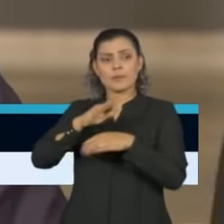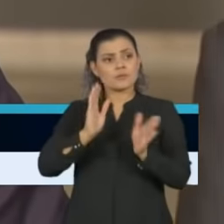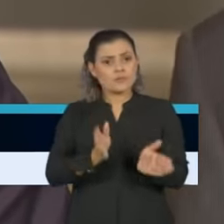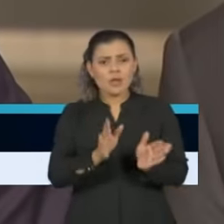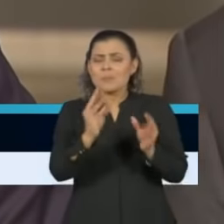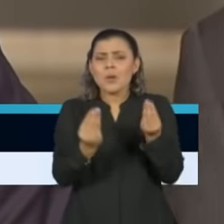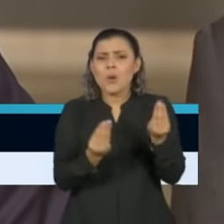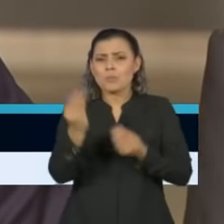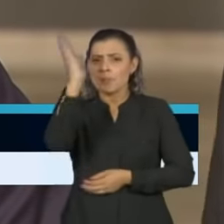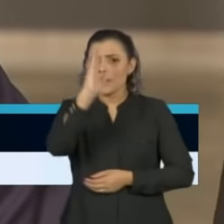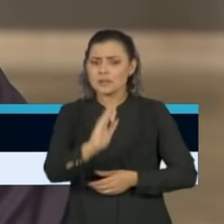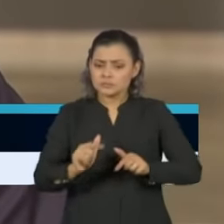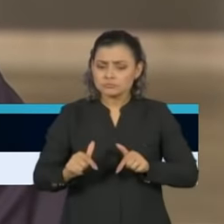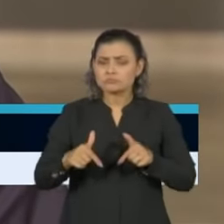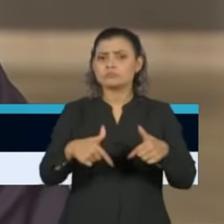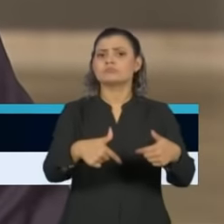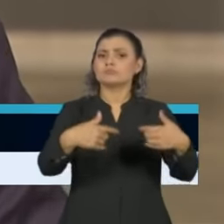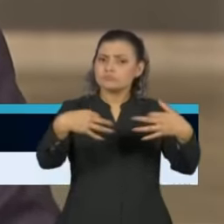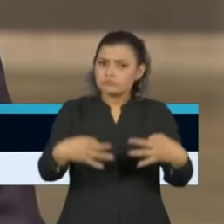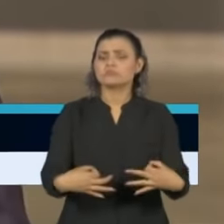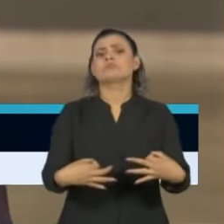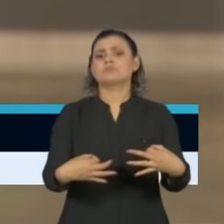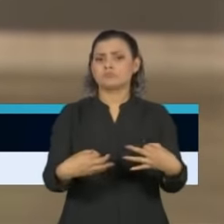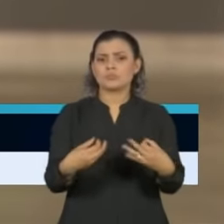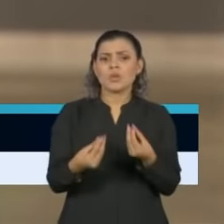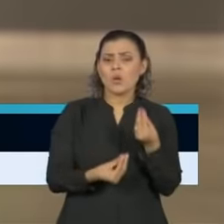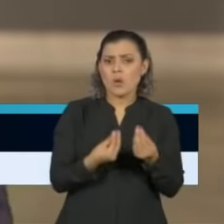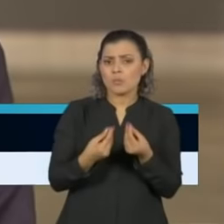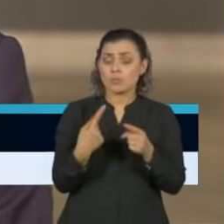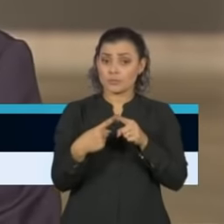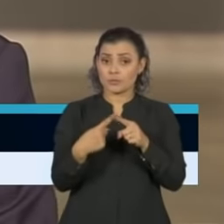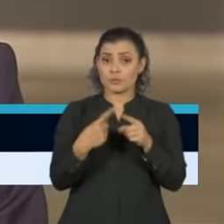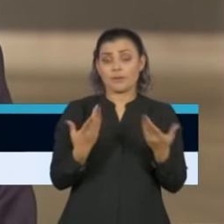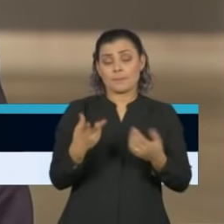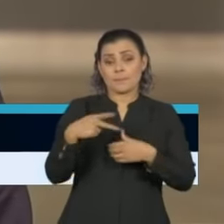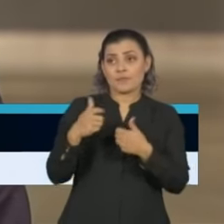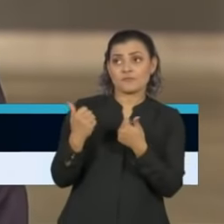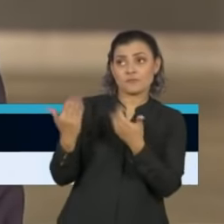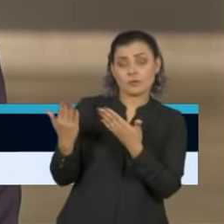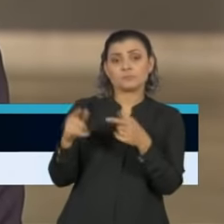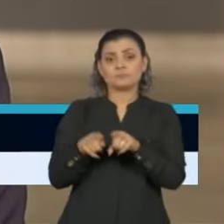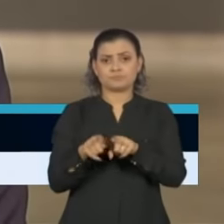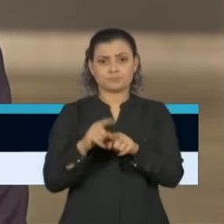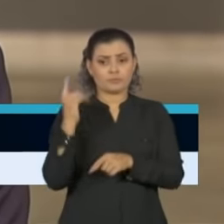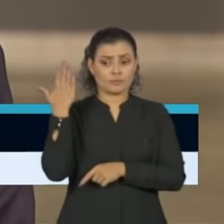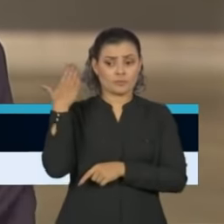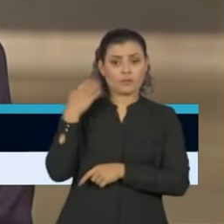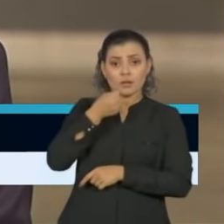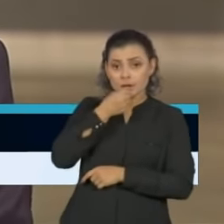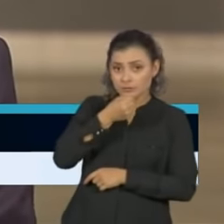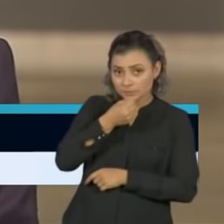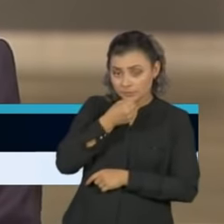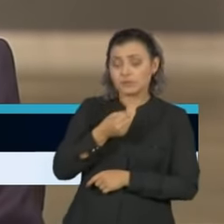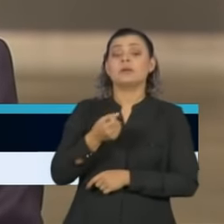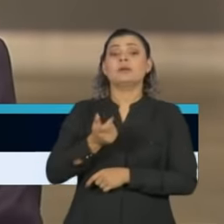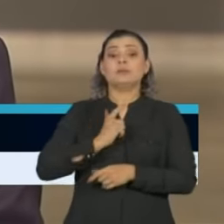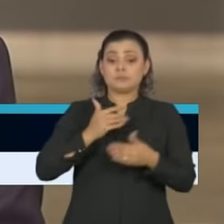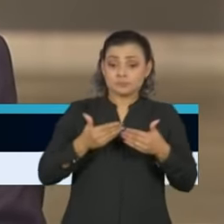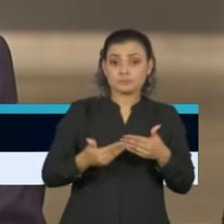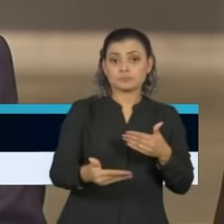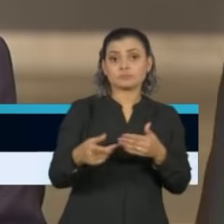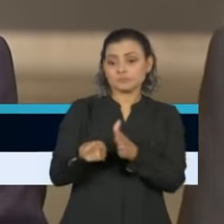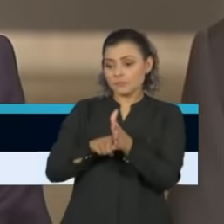que o Brasil tomou isso, essa notícia, já que na última coletiva de imprensa foi falado que a partir de agora os